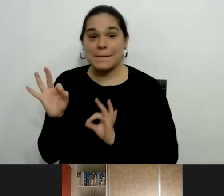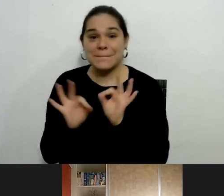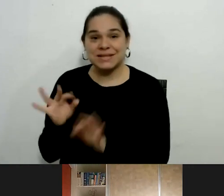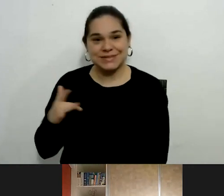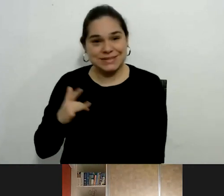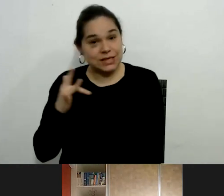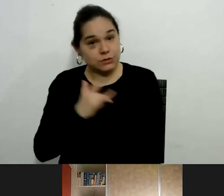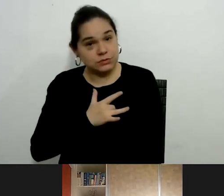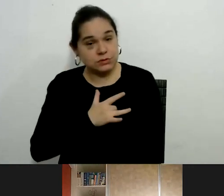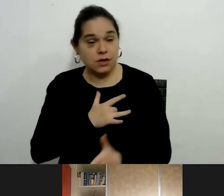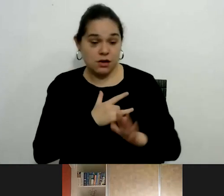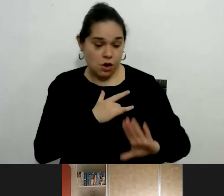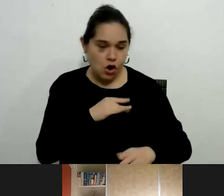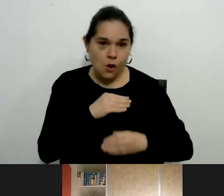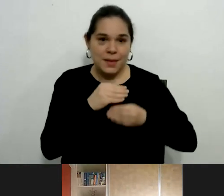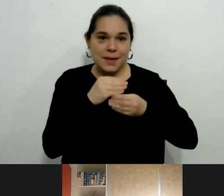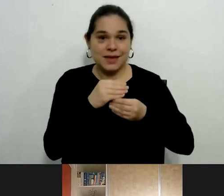Horas veio para completar ali.